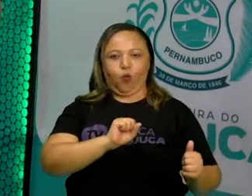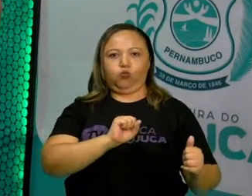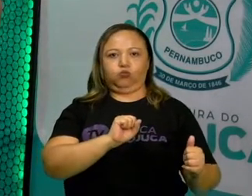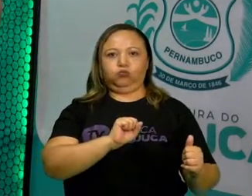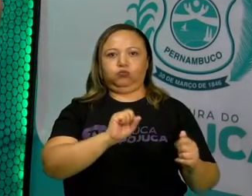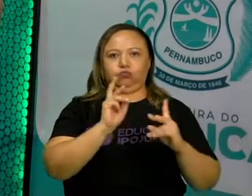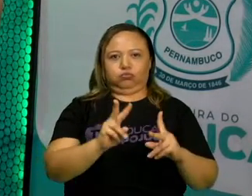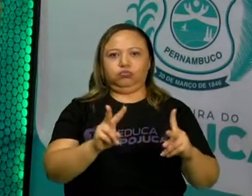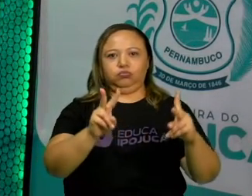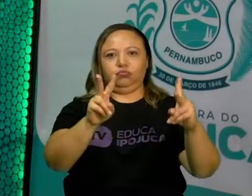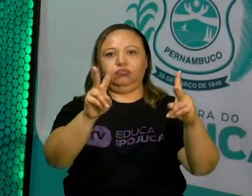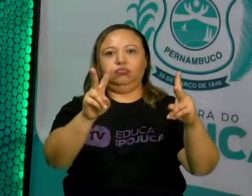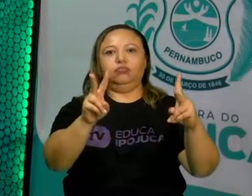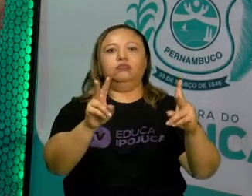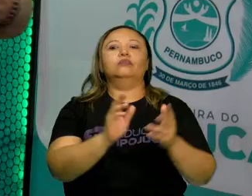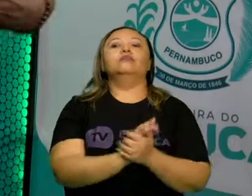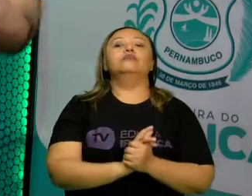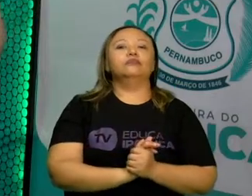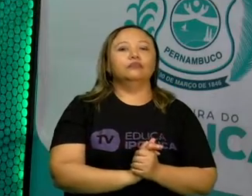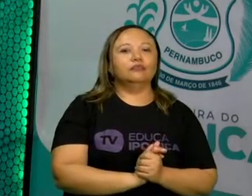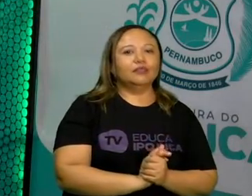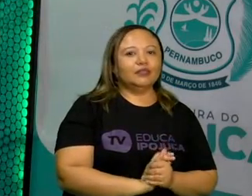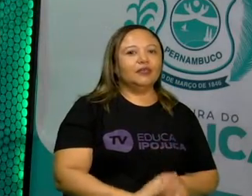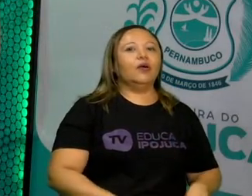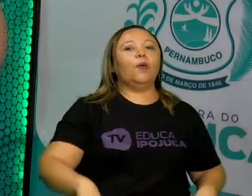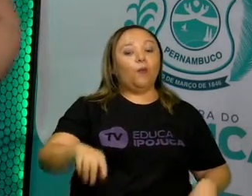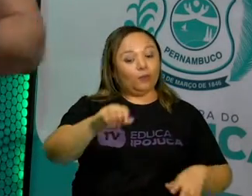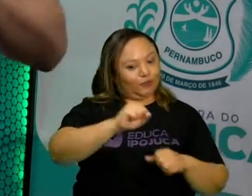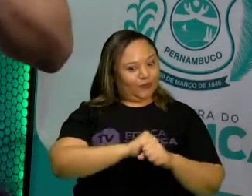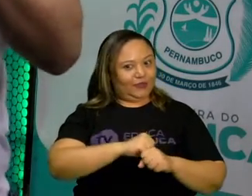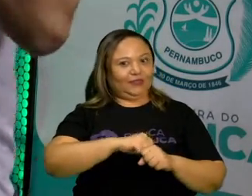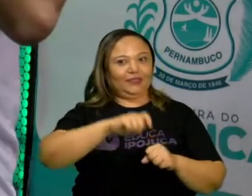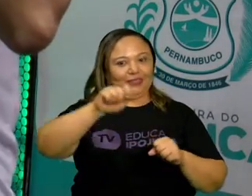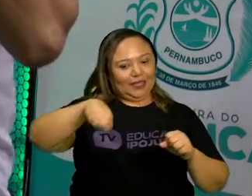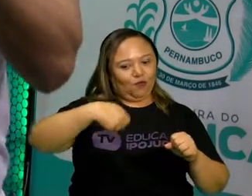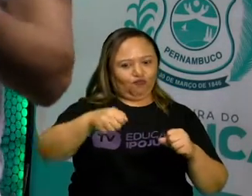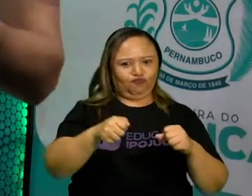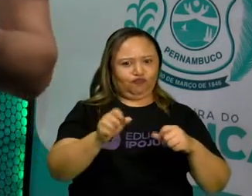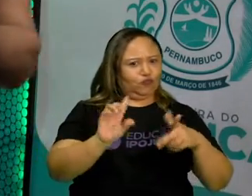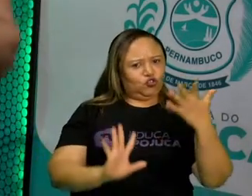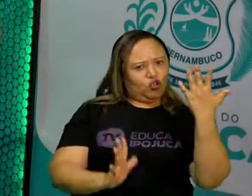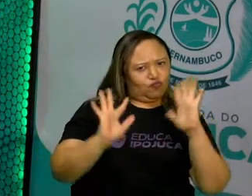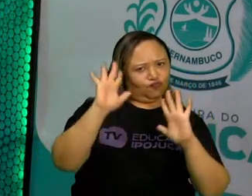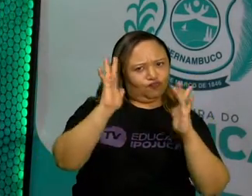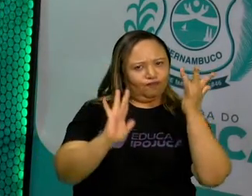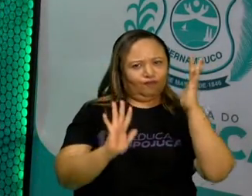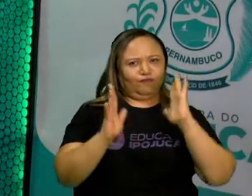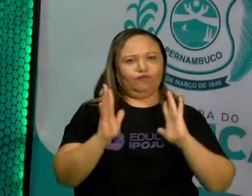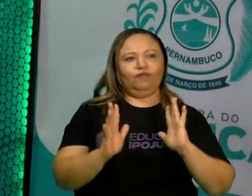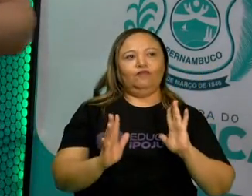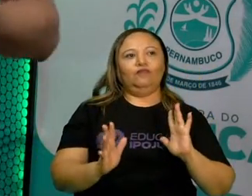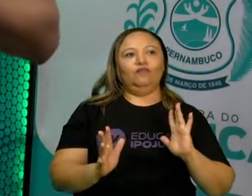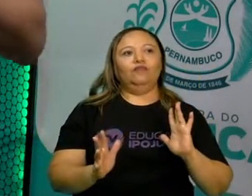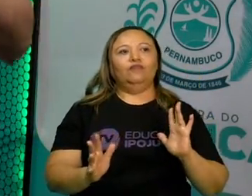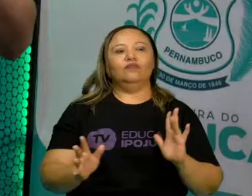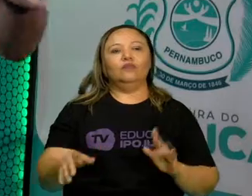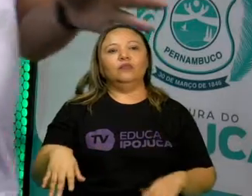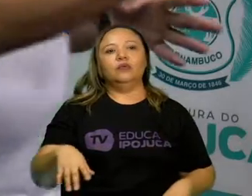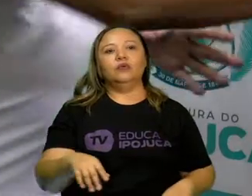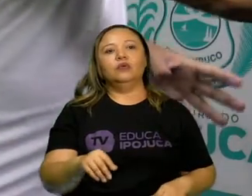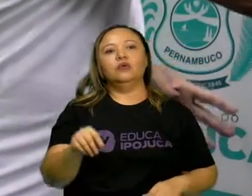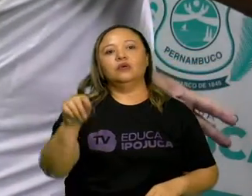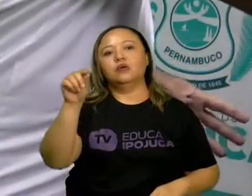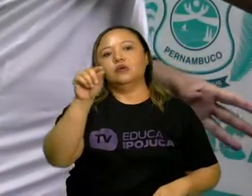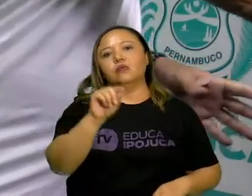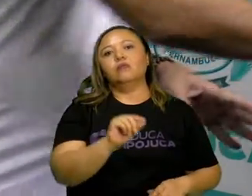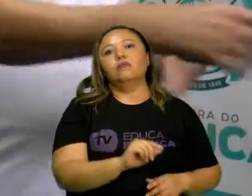ideias erradas que tem por aí, né? Rolando e que a gente tem que desconstruir. Então é isso. E aí, se de repente, só um